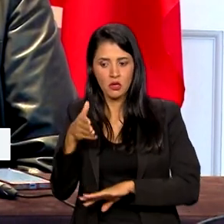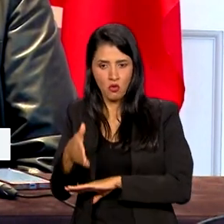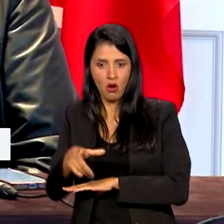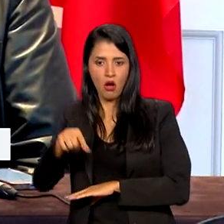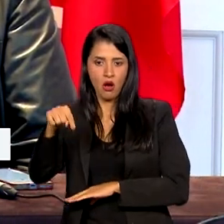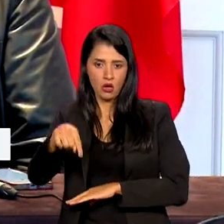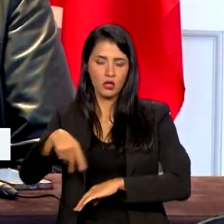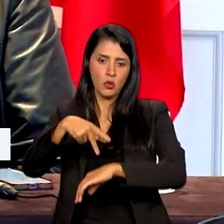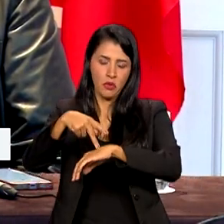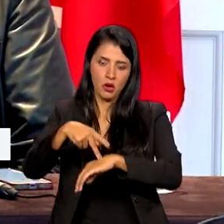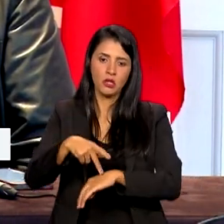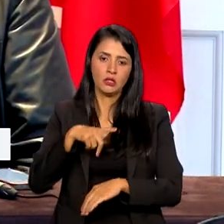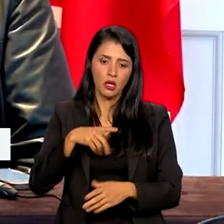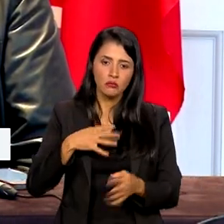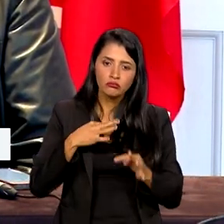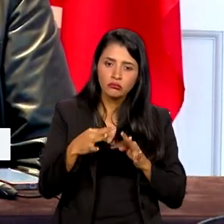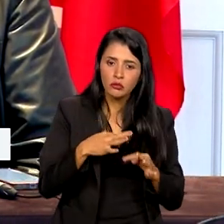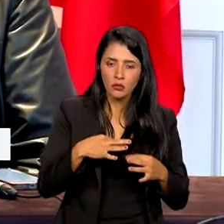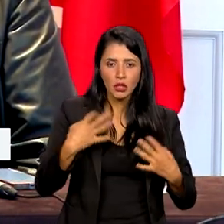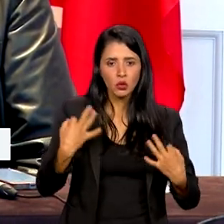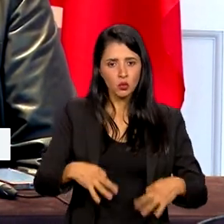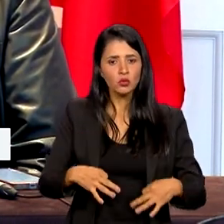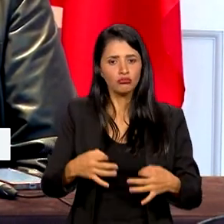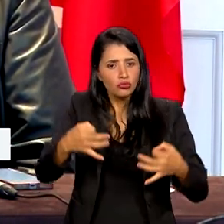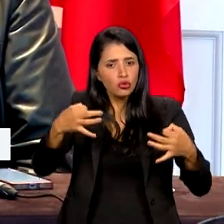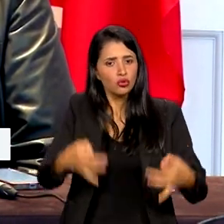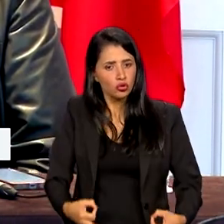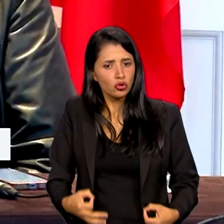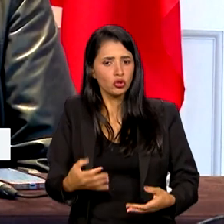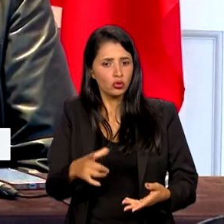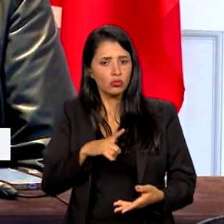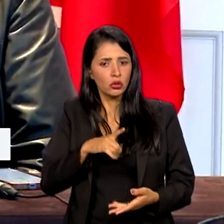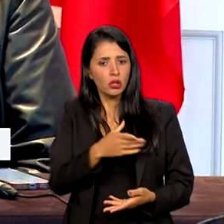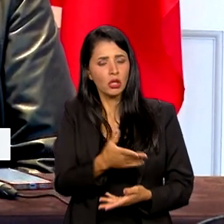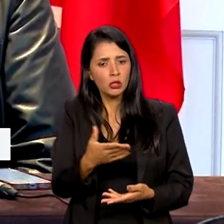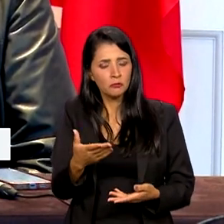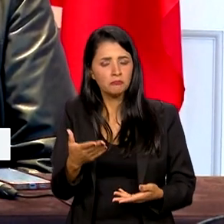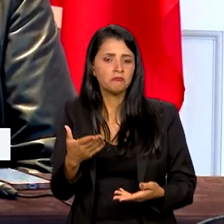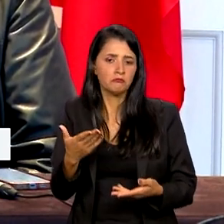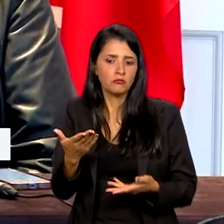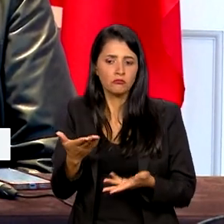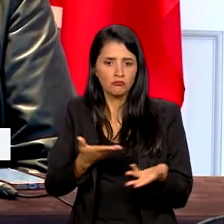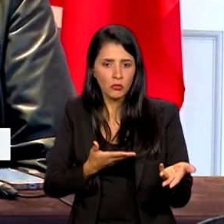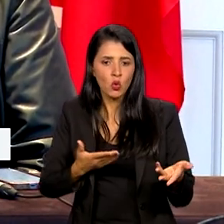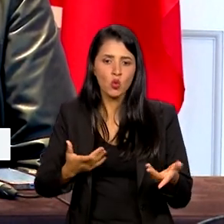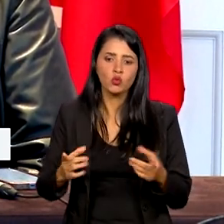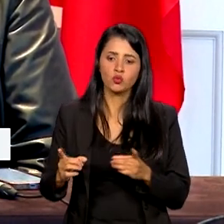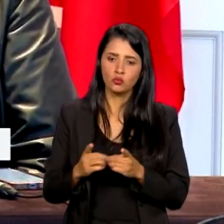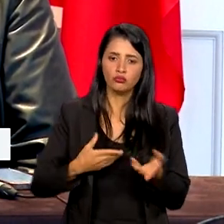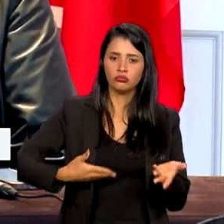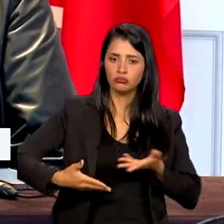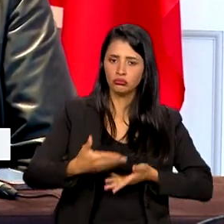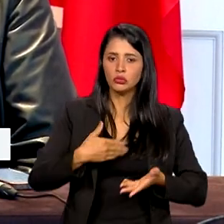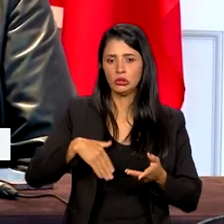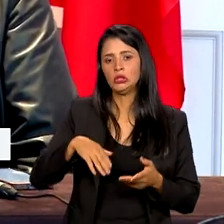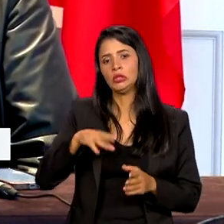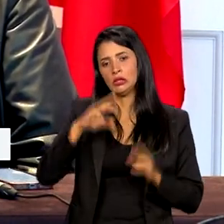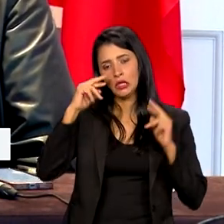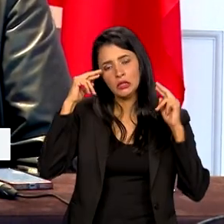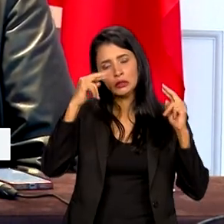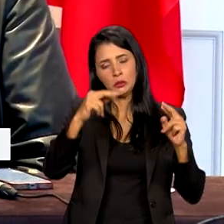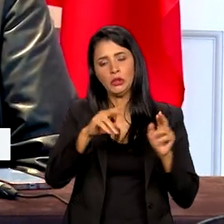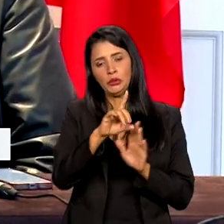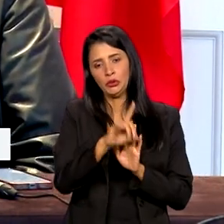tratamento que merece, um tratamento digno, um tratamento de respeito aos direitos humanos. É